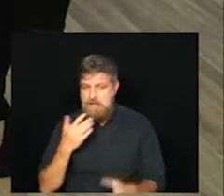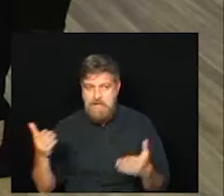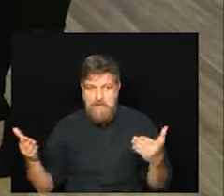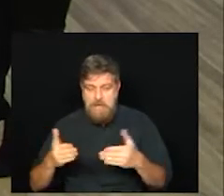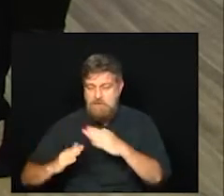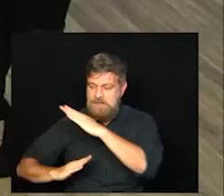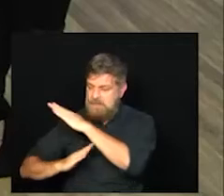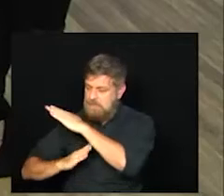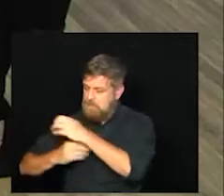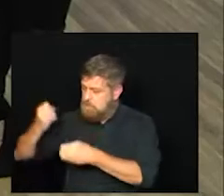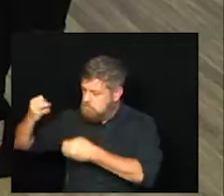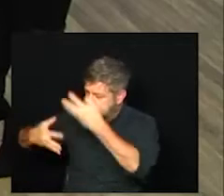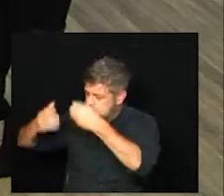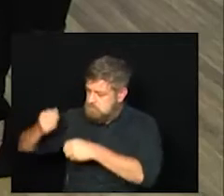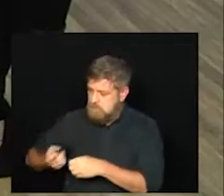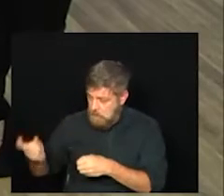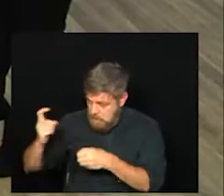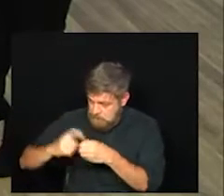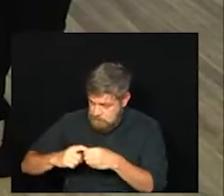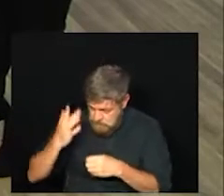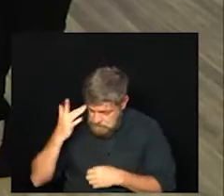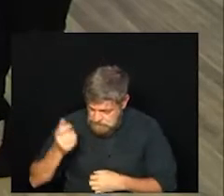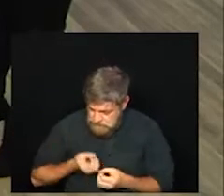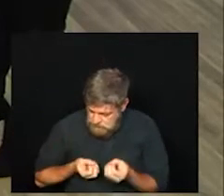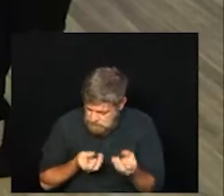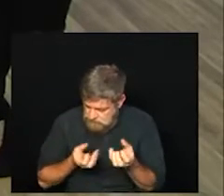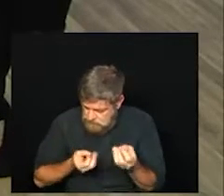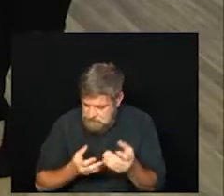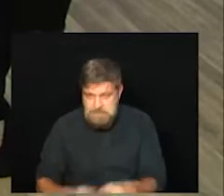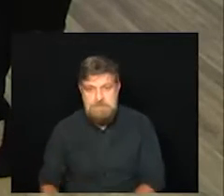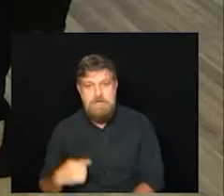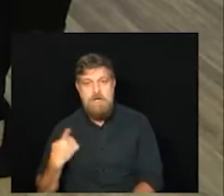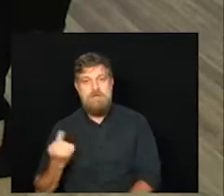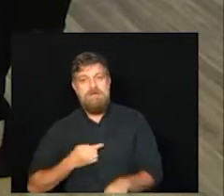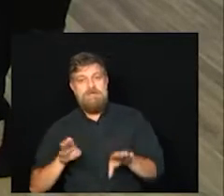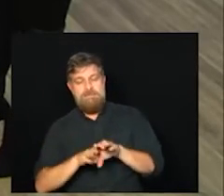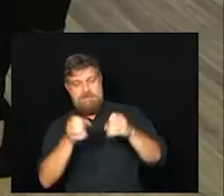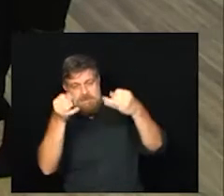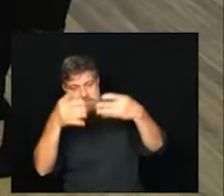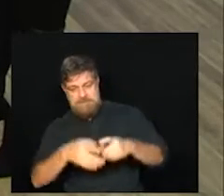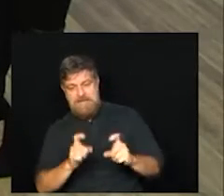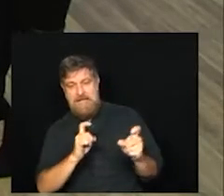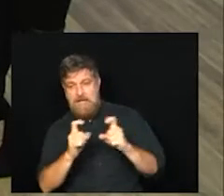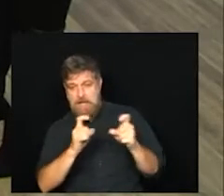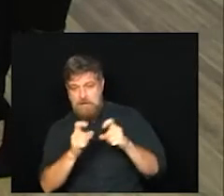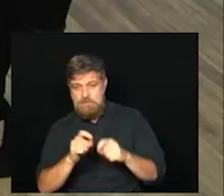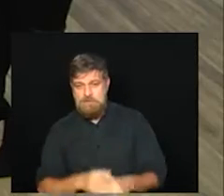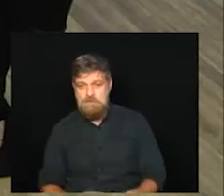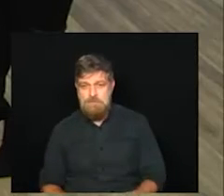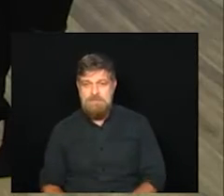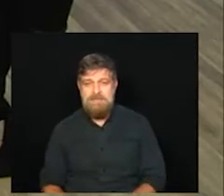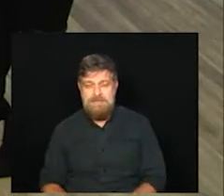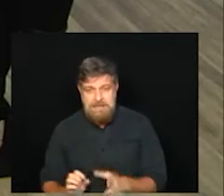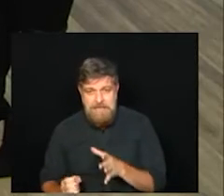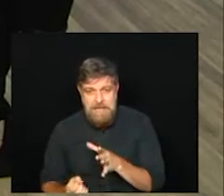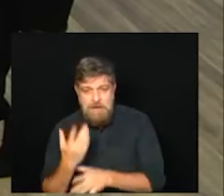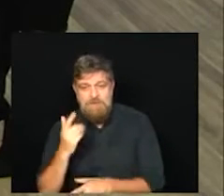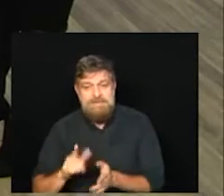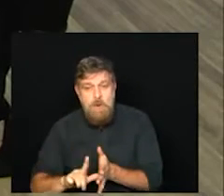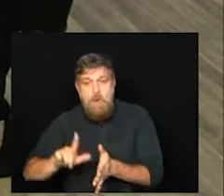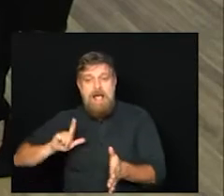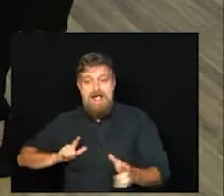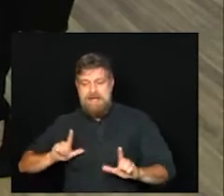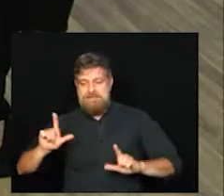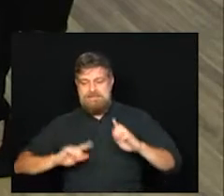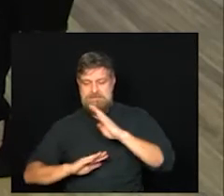do Legislativo. Volta amanhã com mais informações? Isso, a gente vai falar inclusive da reunião que aconteceu um pouco antes do Câmara